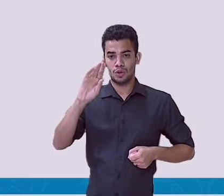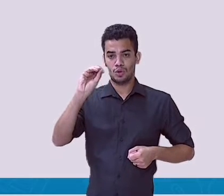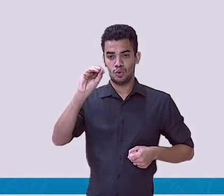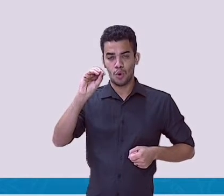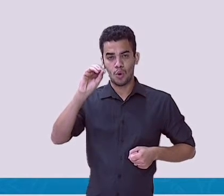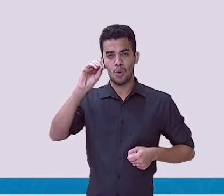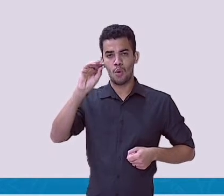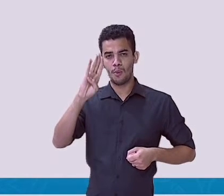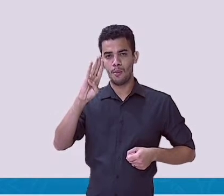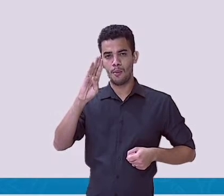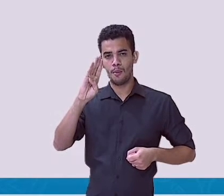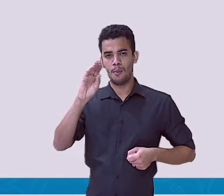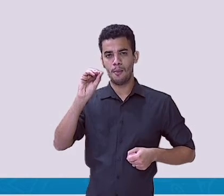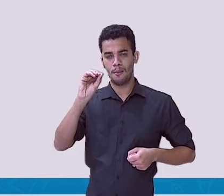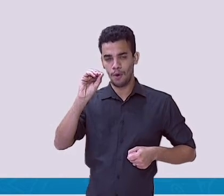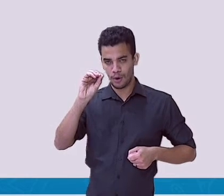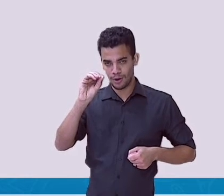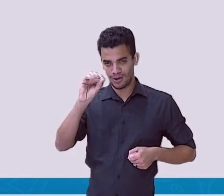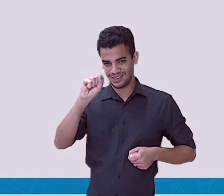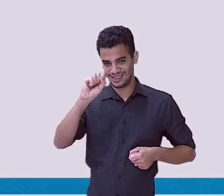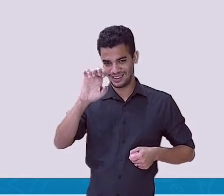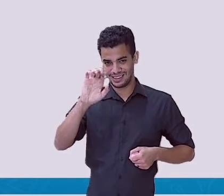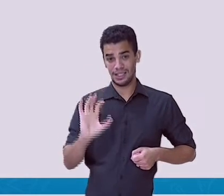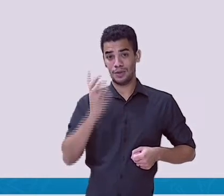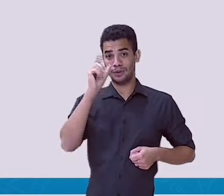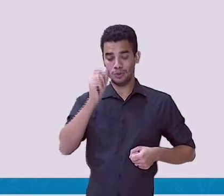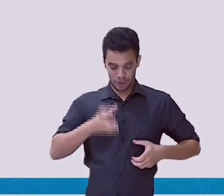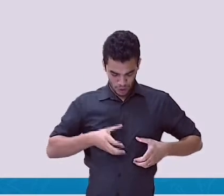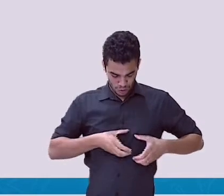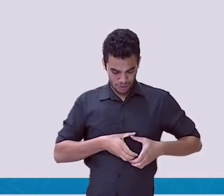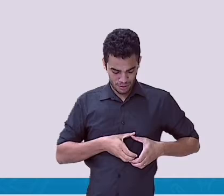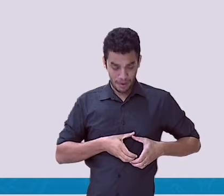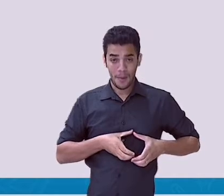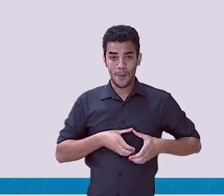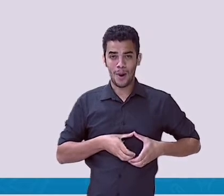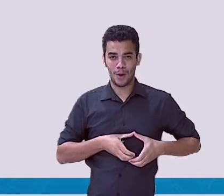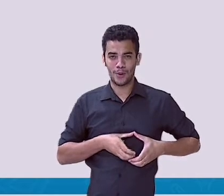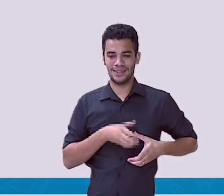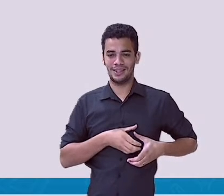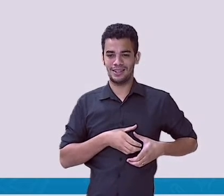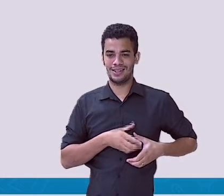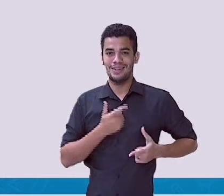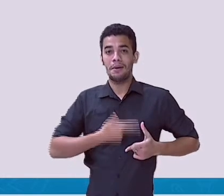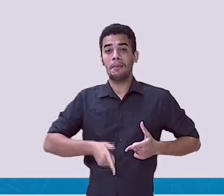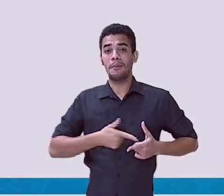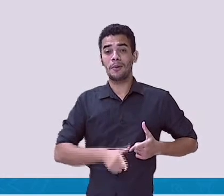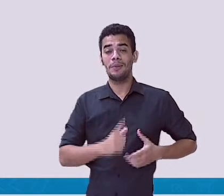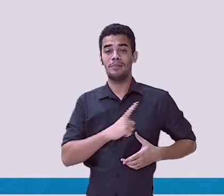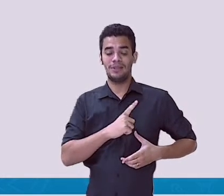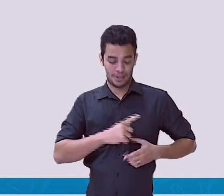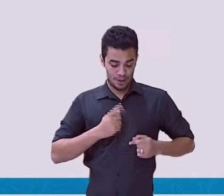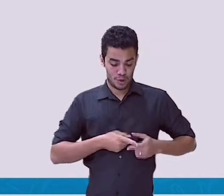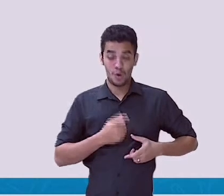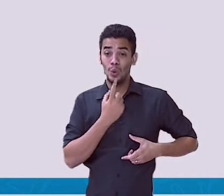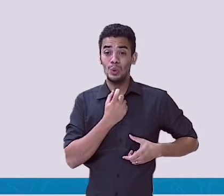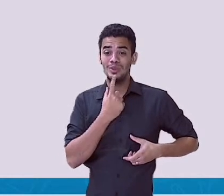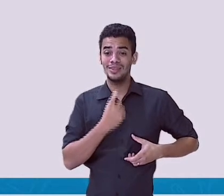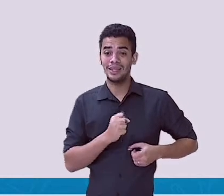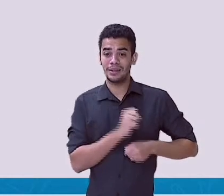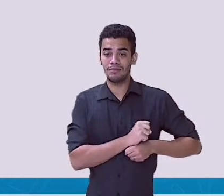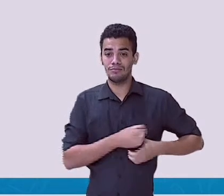e sair de uma maneira tranquila e se diluindo, beleza. Mas se esse trombo não consegue fazer esse processo